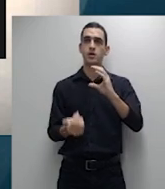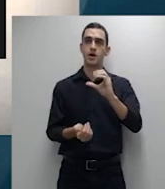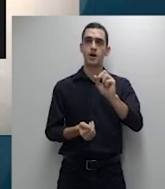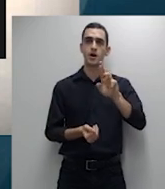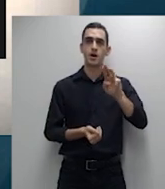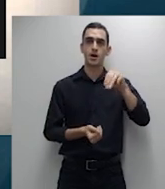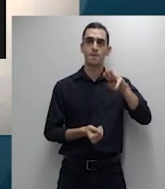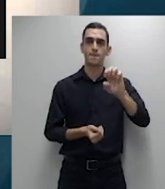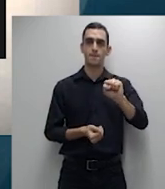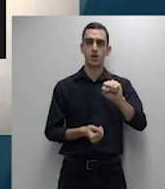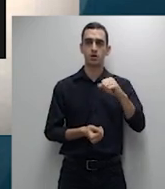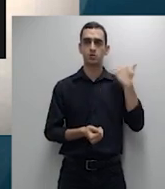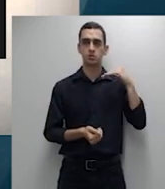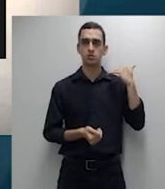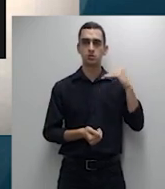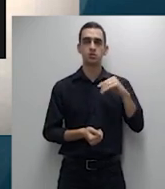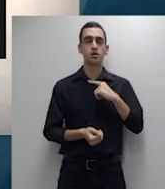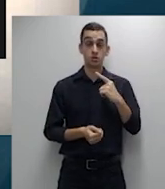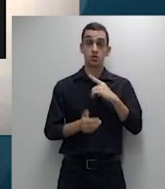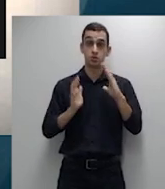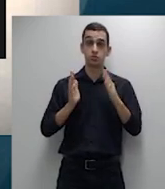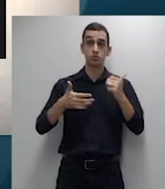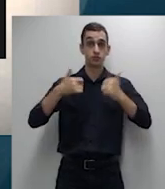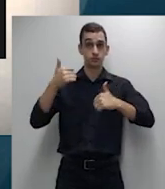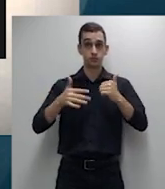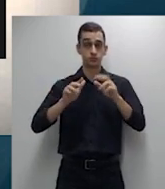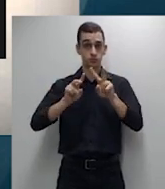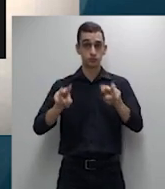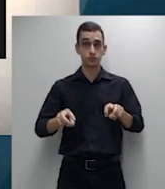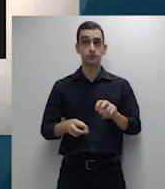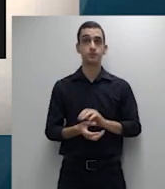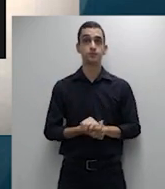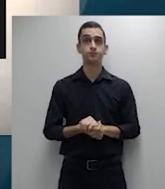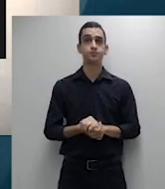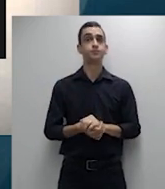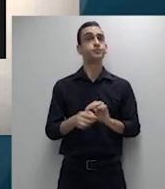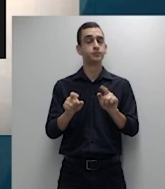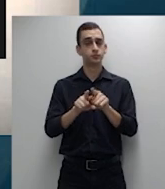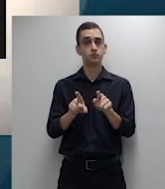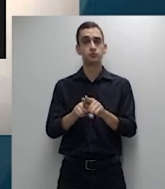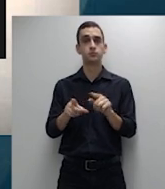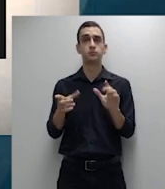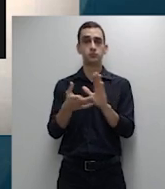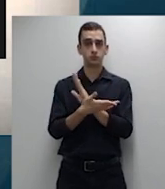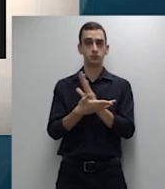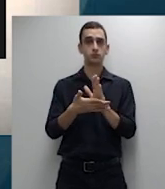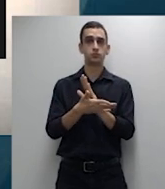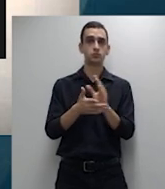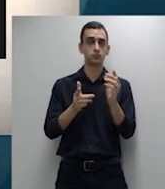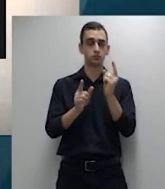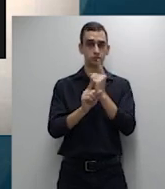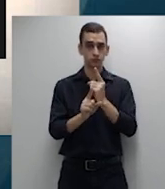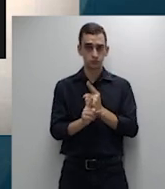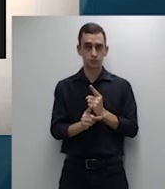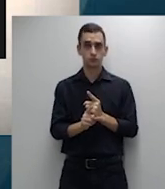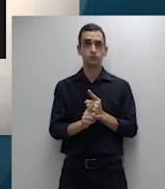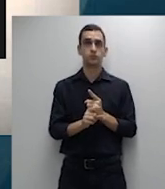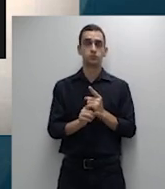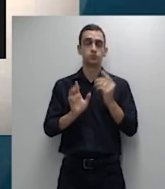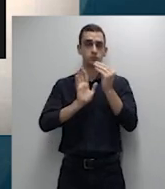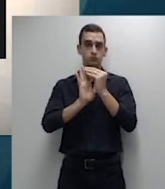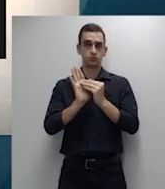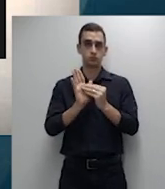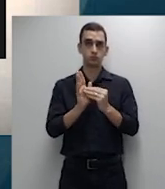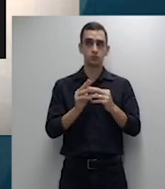é e qual o fundamento de se distinguir assim é que a causa de ji-paraná que deu origem ao tema 2001